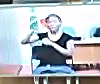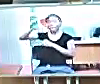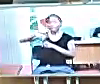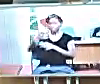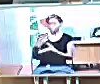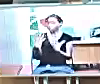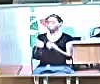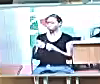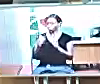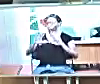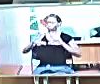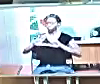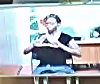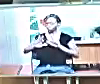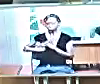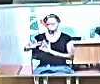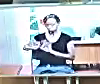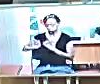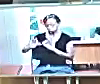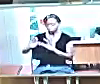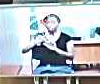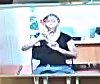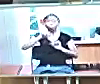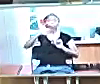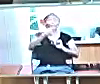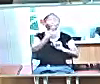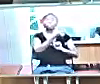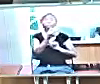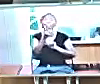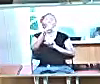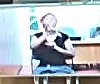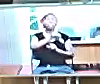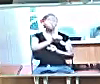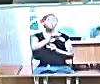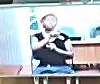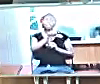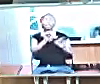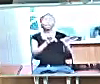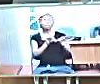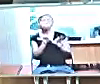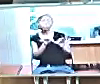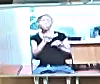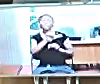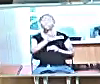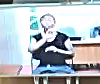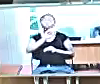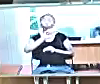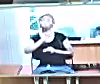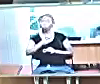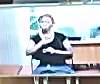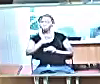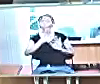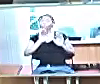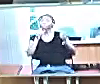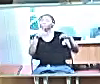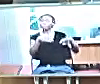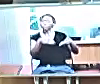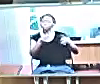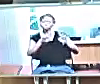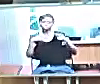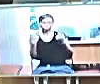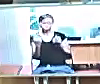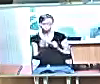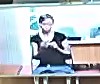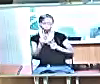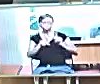está em execução e para 2019 a projeção da loa que a proposta que vai ser foco agora das audiências públicas da